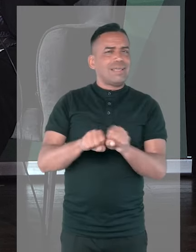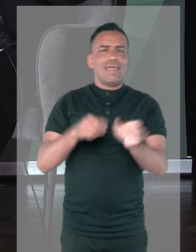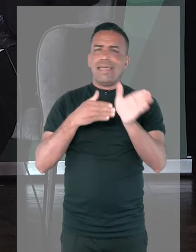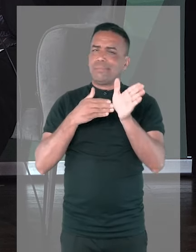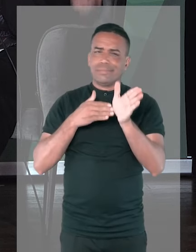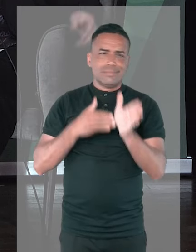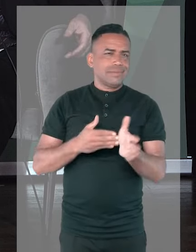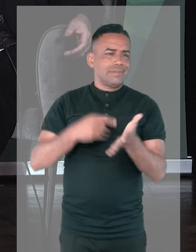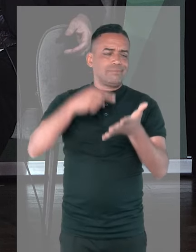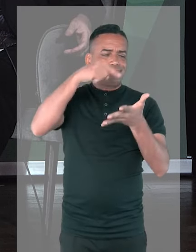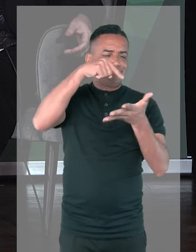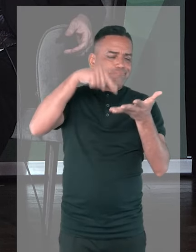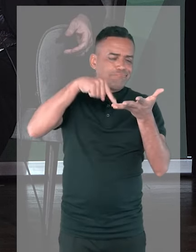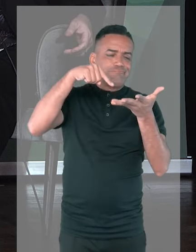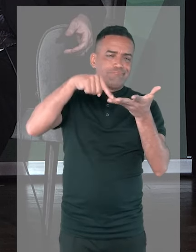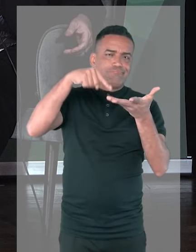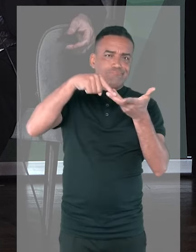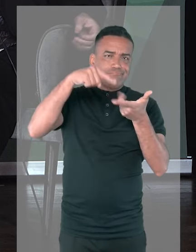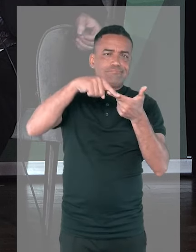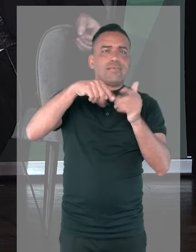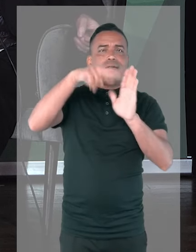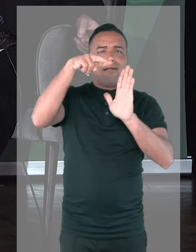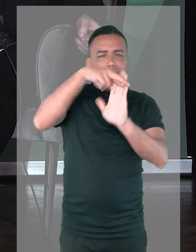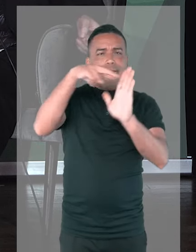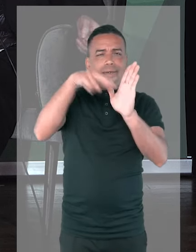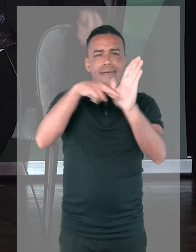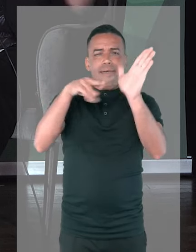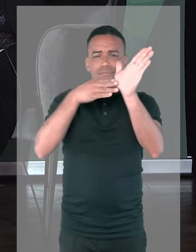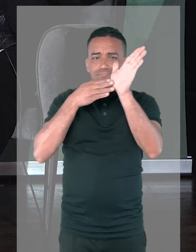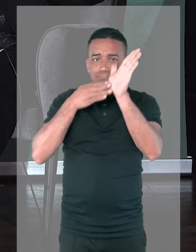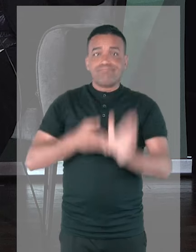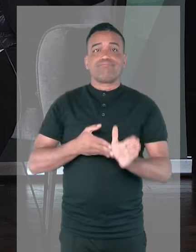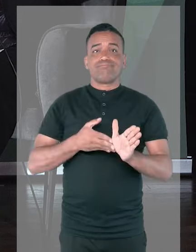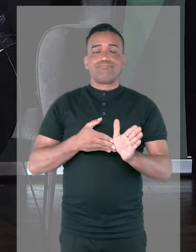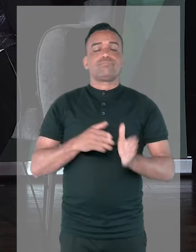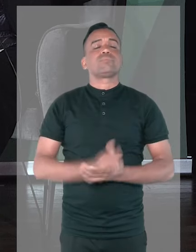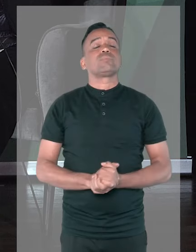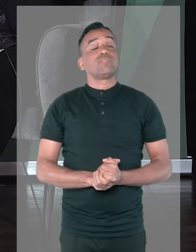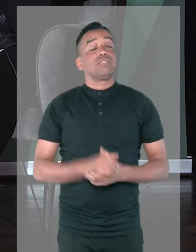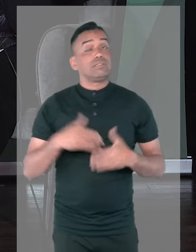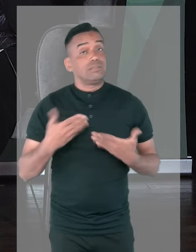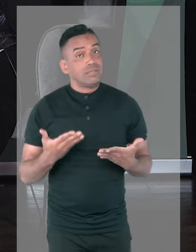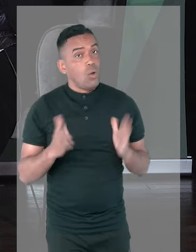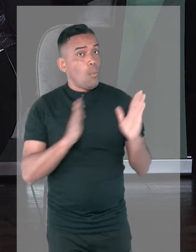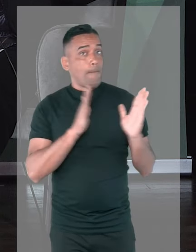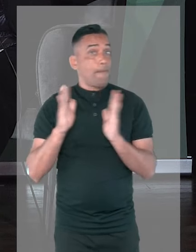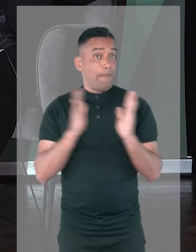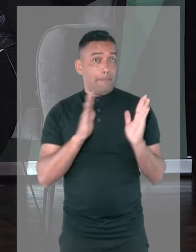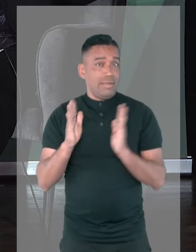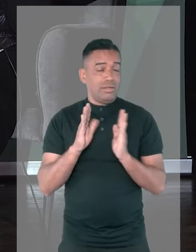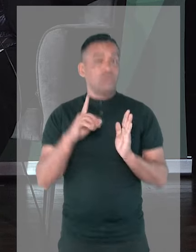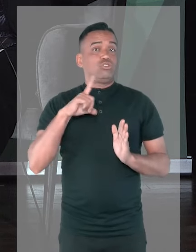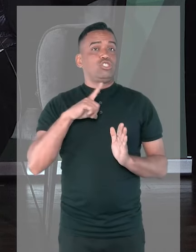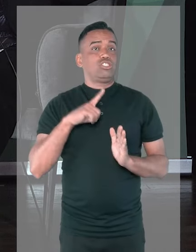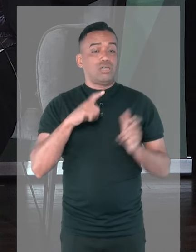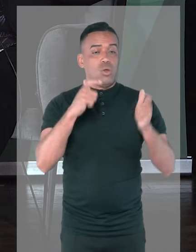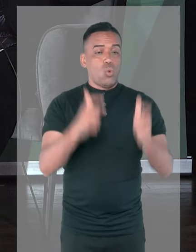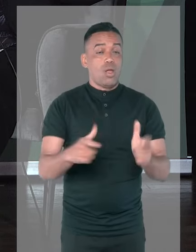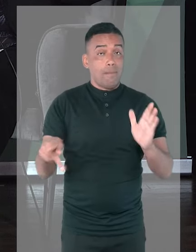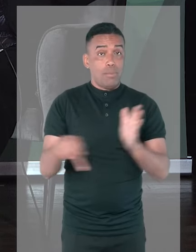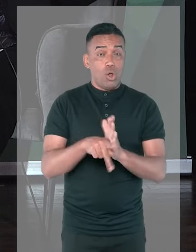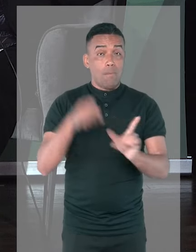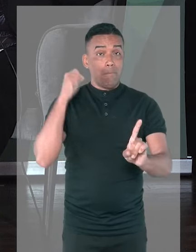uma série de regras que têm que ser cumpridas. E havia ali, nesse período, um matadouro